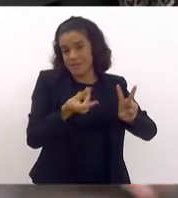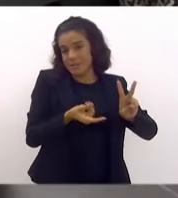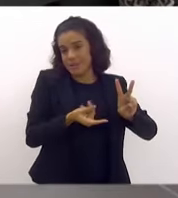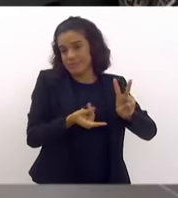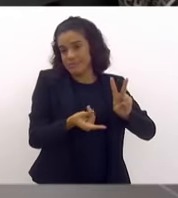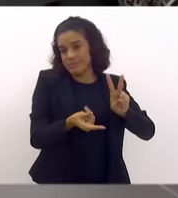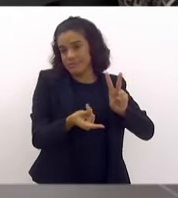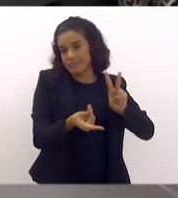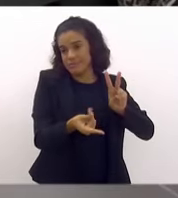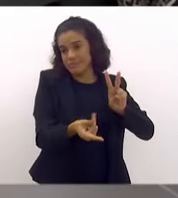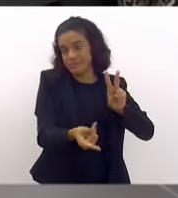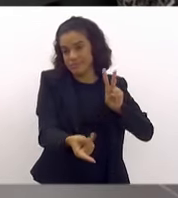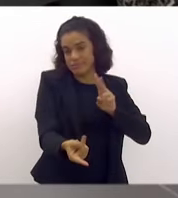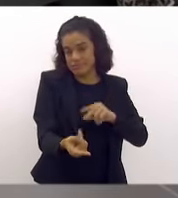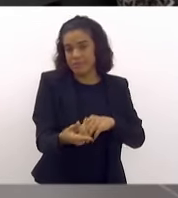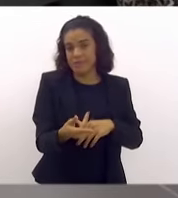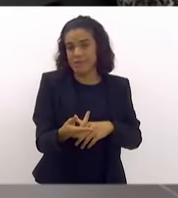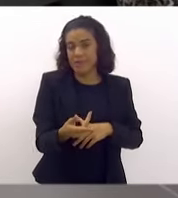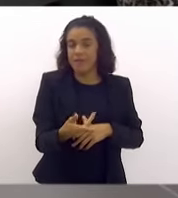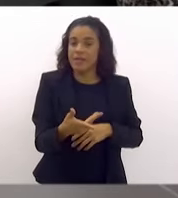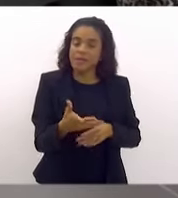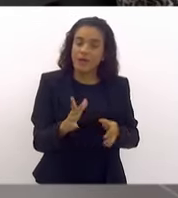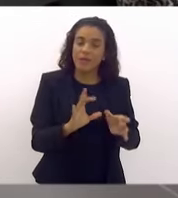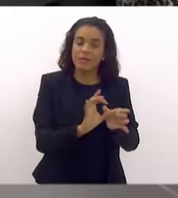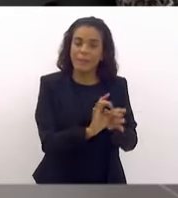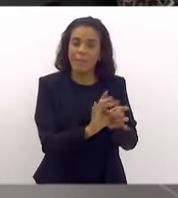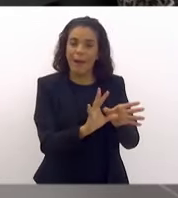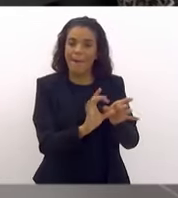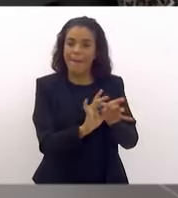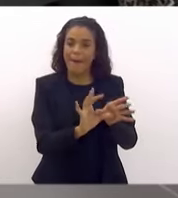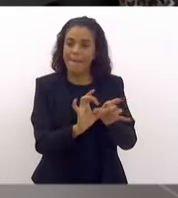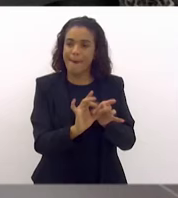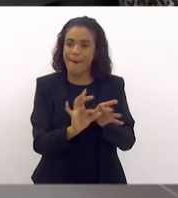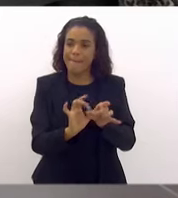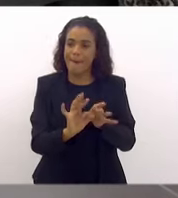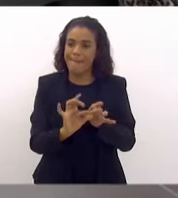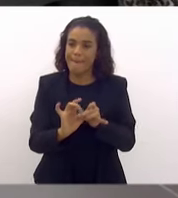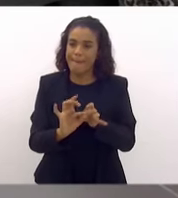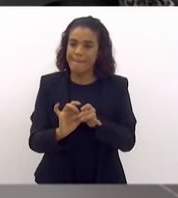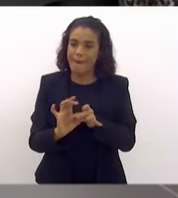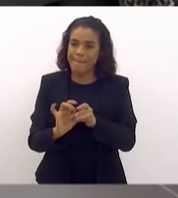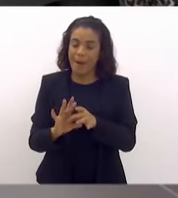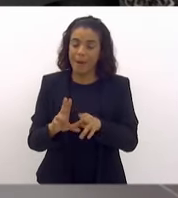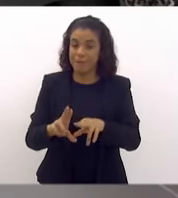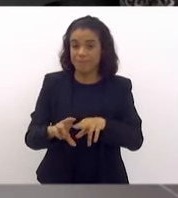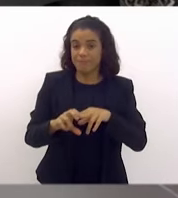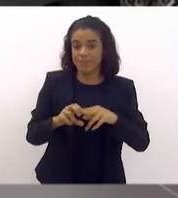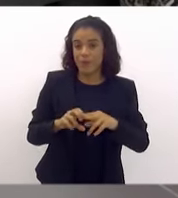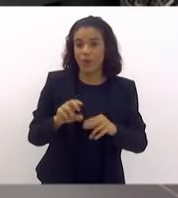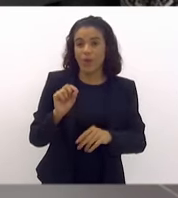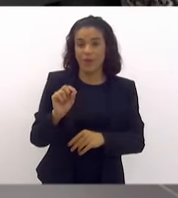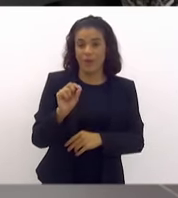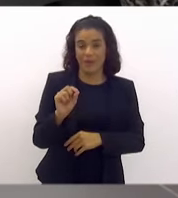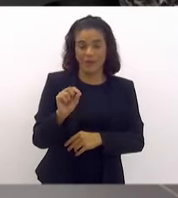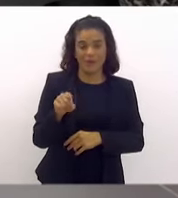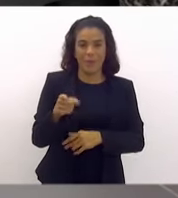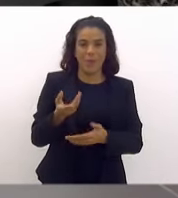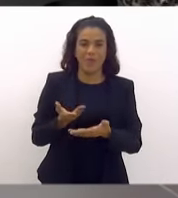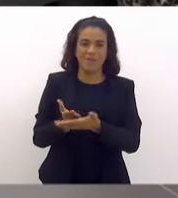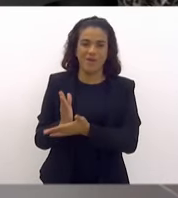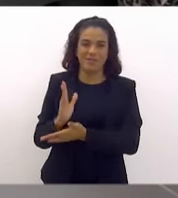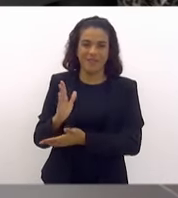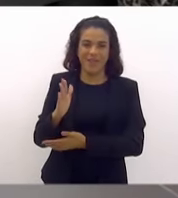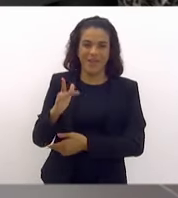Essas absolvições foram acontecendo a posterior obviamente depois da da não validação em